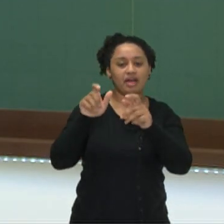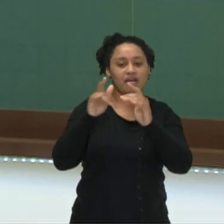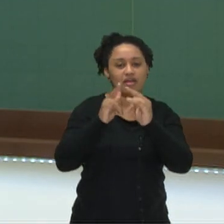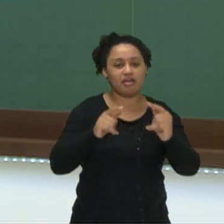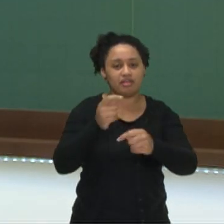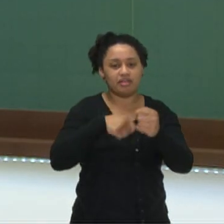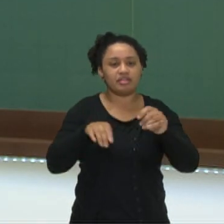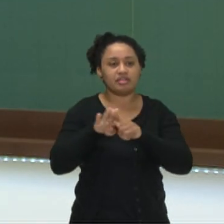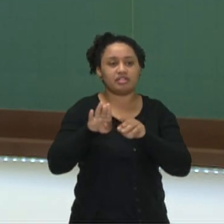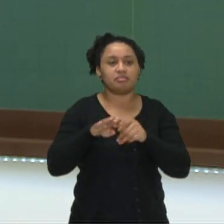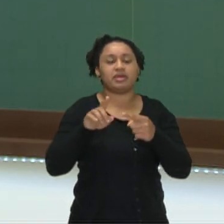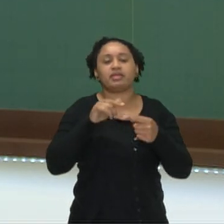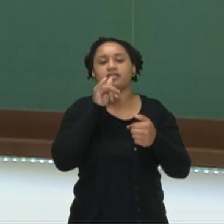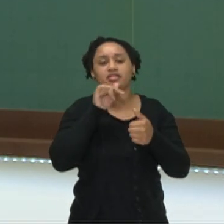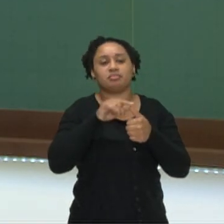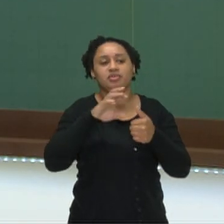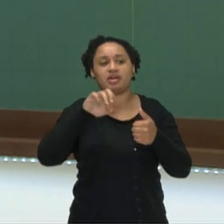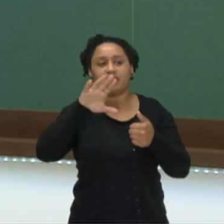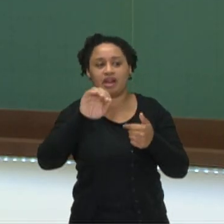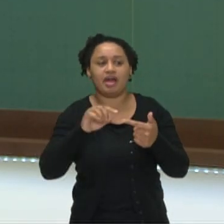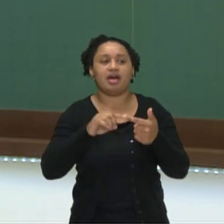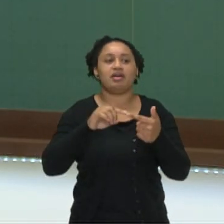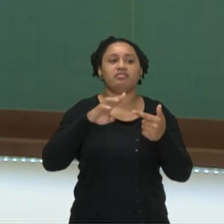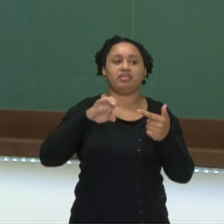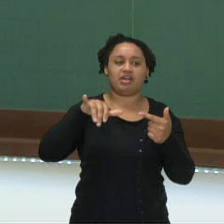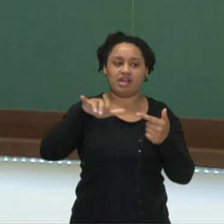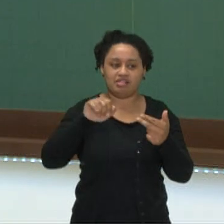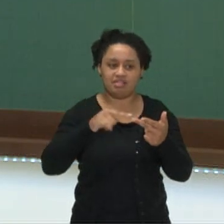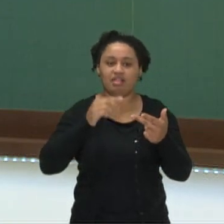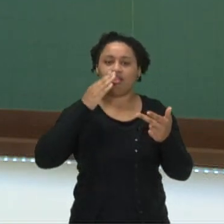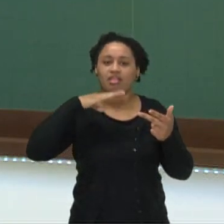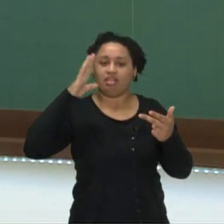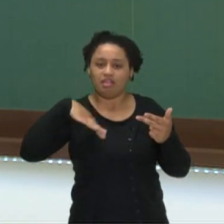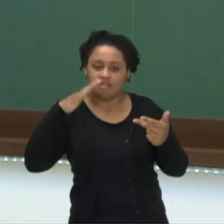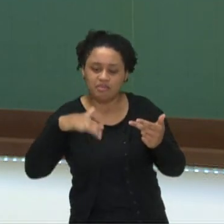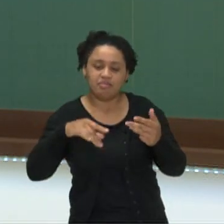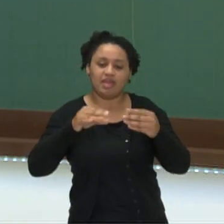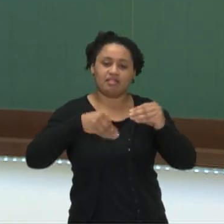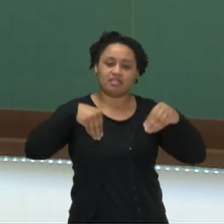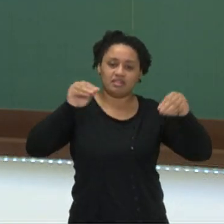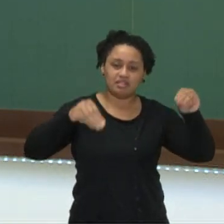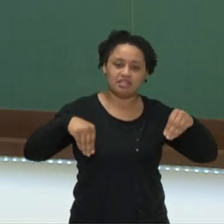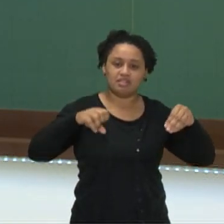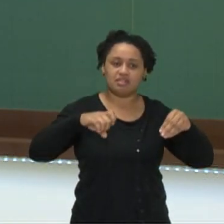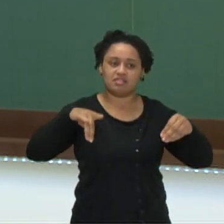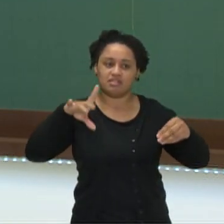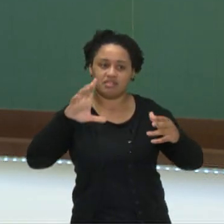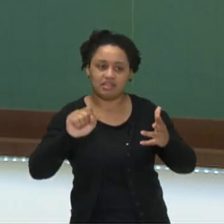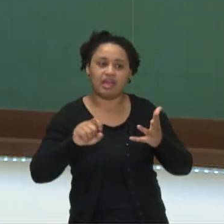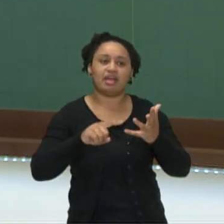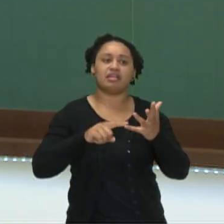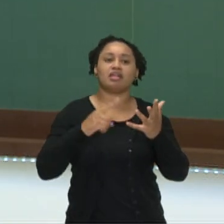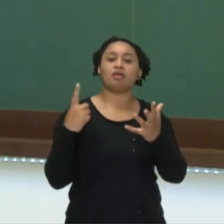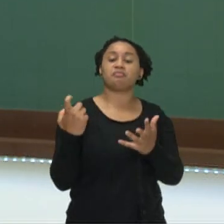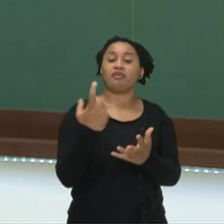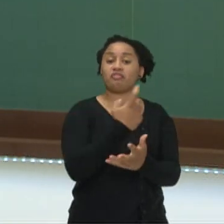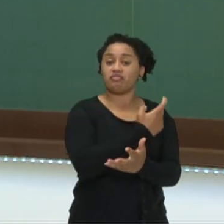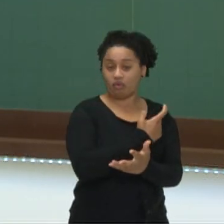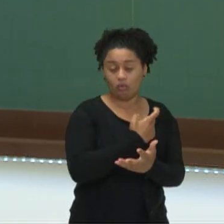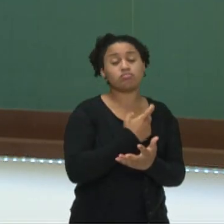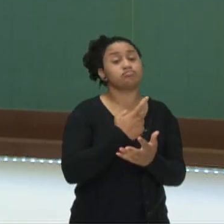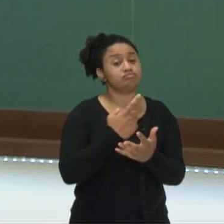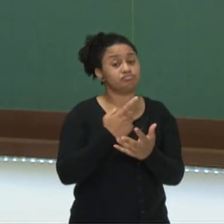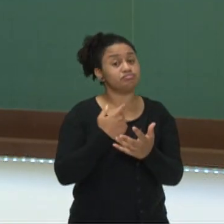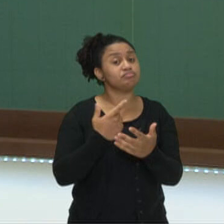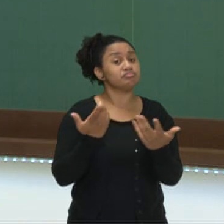como cravo, canela, pimenta, seda, perfumes e porcelana. Por que isso, pessoal? A gente também vai ter um contexto